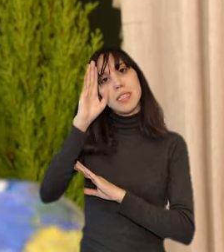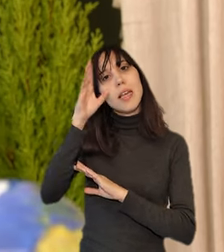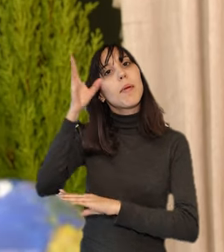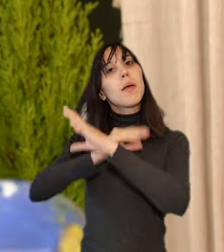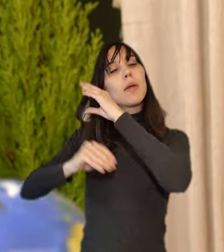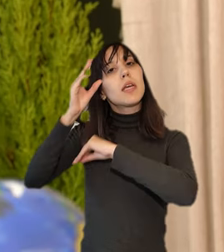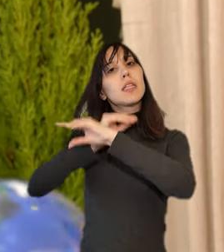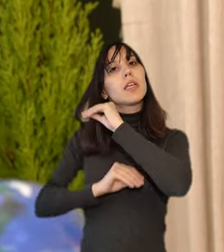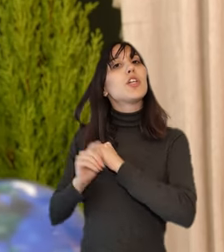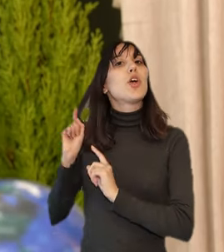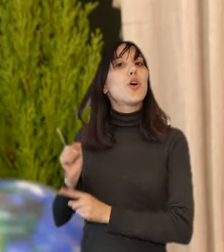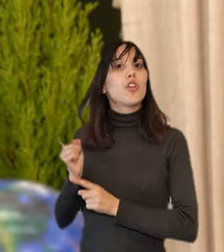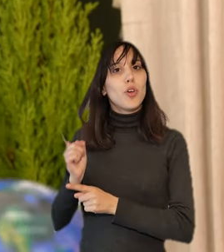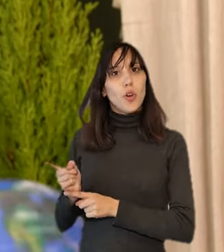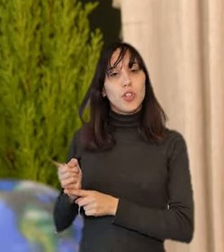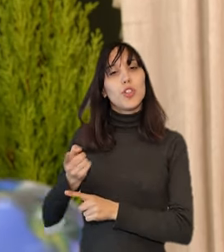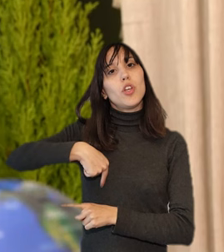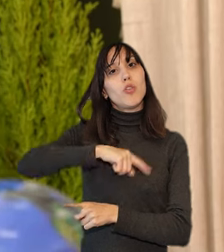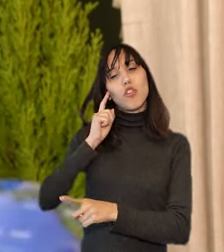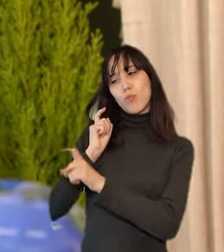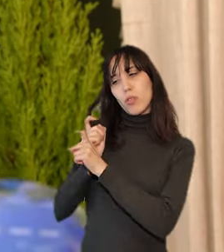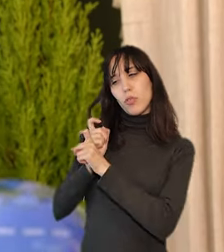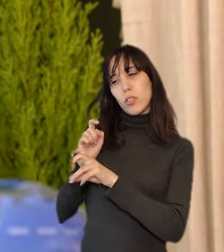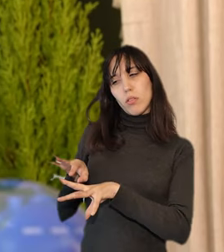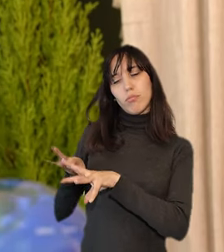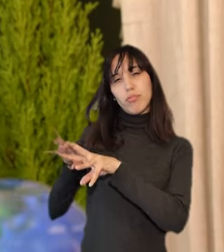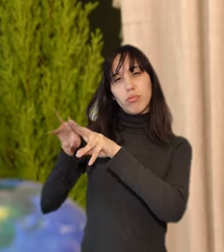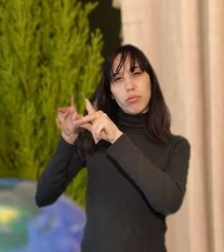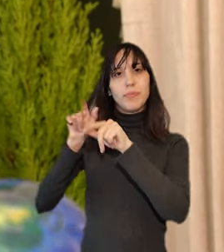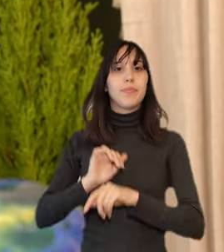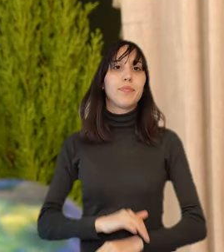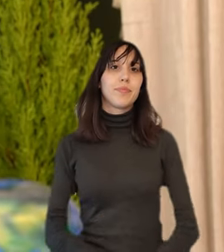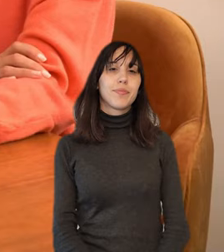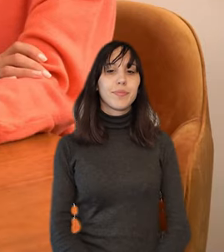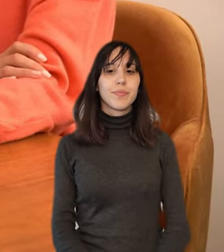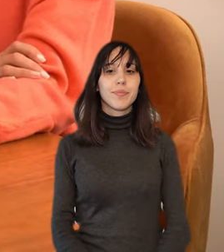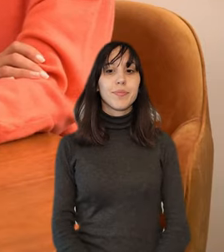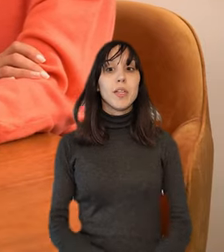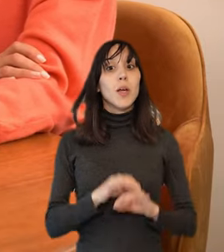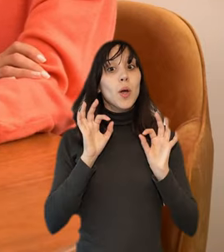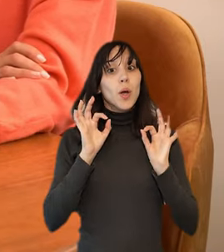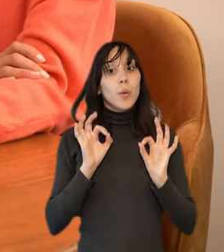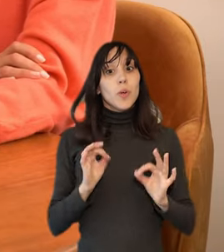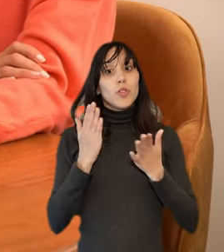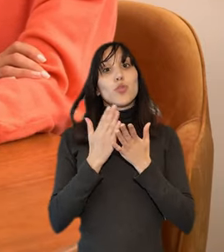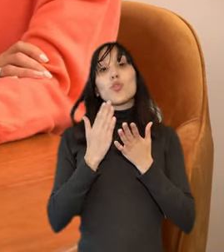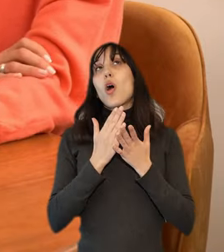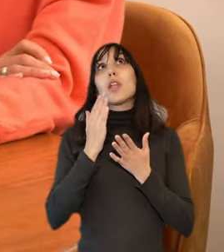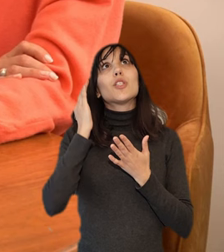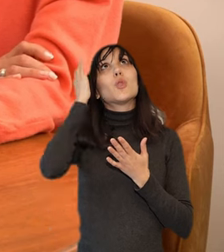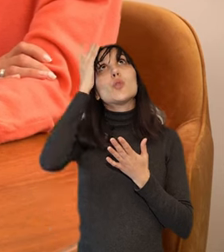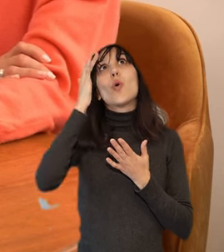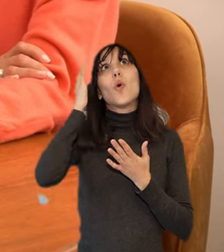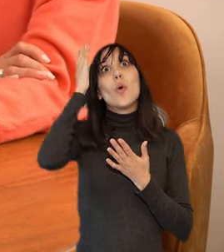aprendizagem está a adquirir e vamos mizando essa evolução uhum com esta escola de sonho